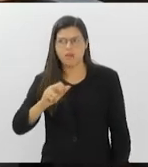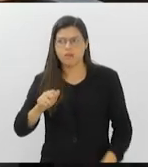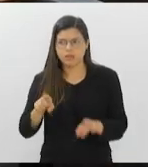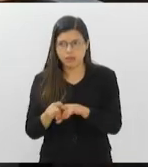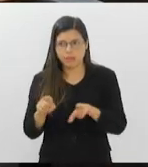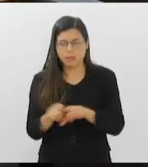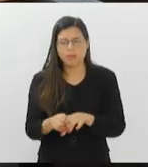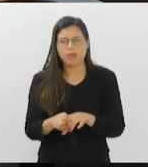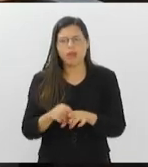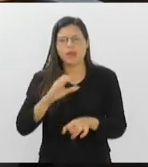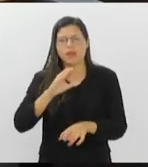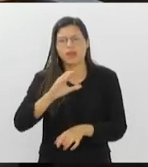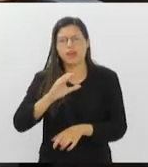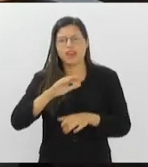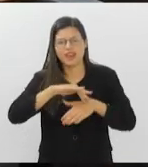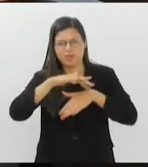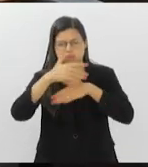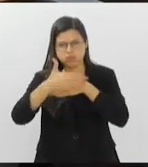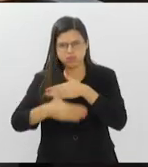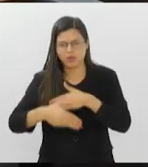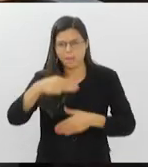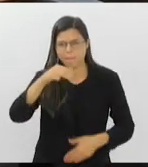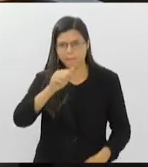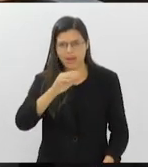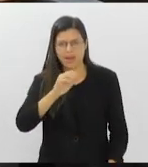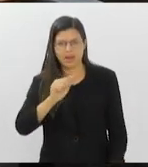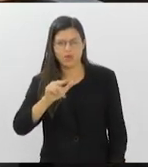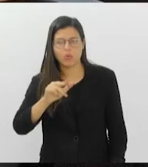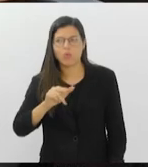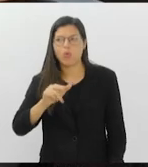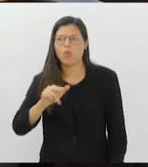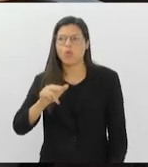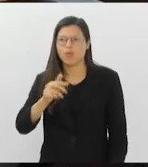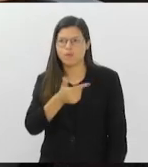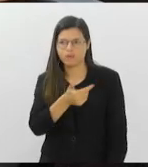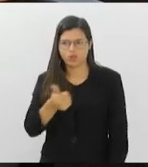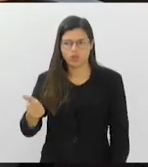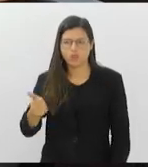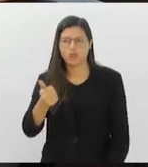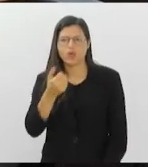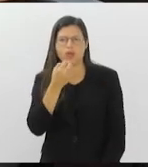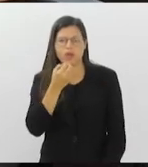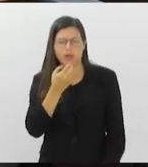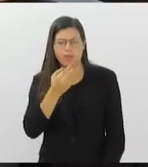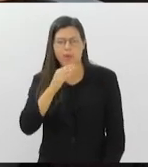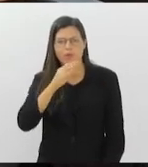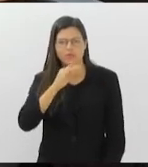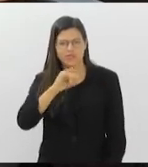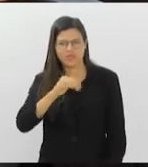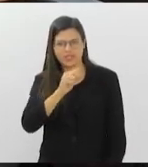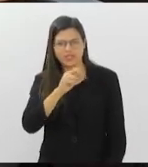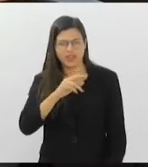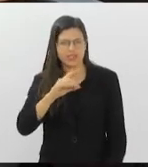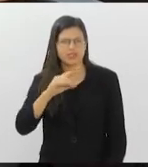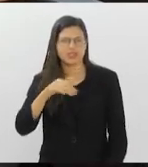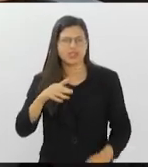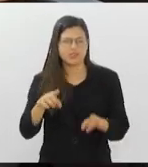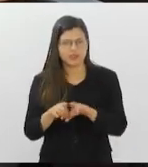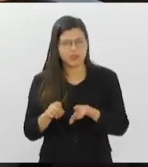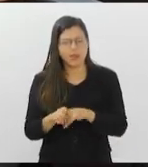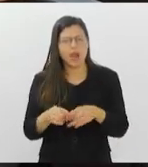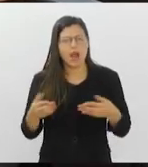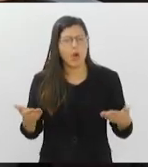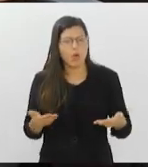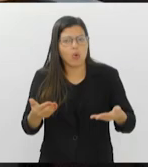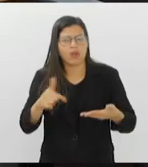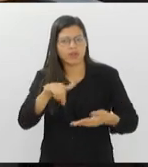Macacu, também com sol, 21 graus. E Bom Jardim, 20 graus nesse momento, com sol. Vamos ver agora como está o tempo aqui no